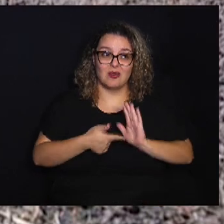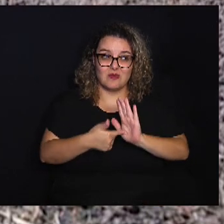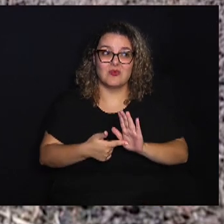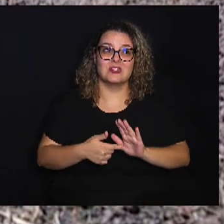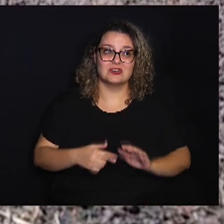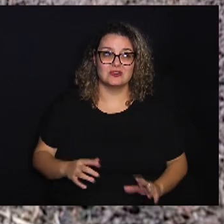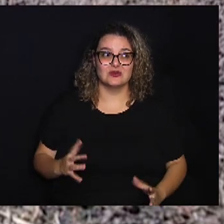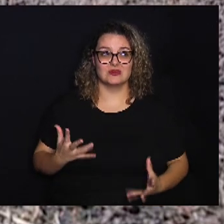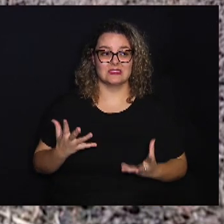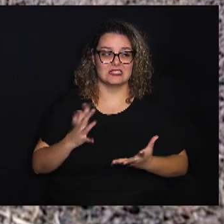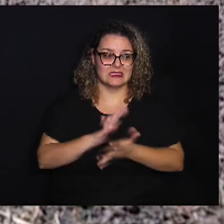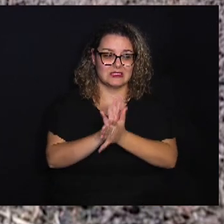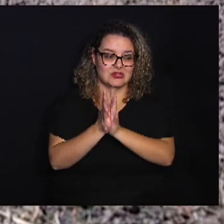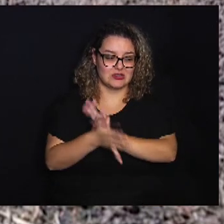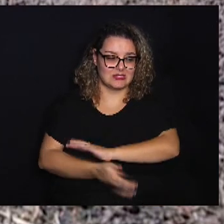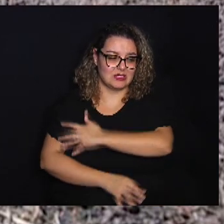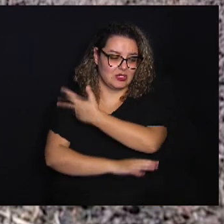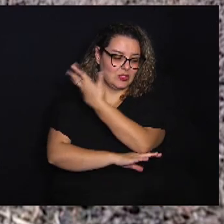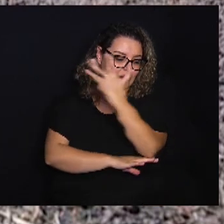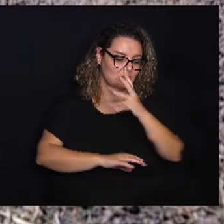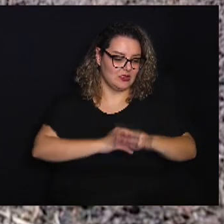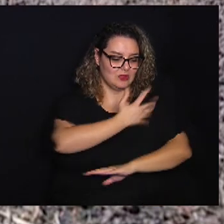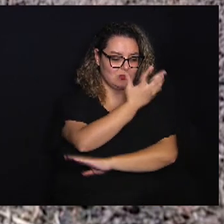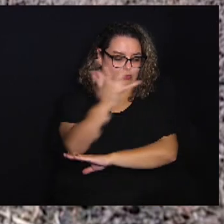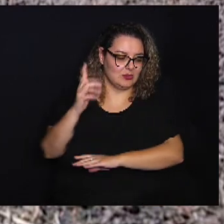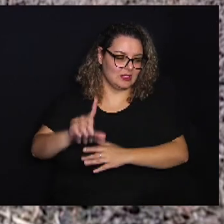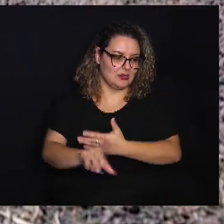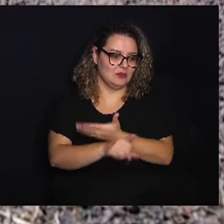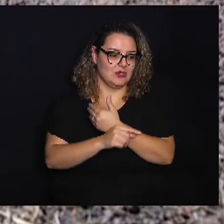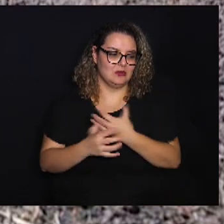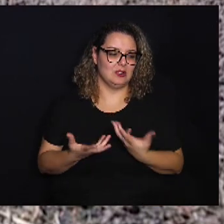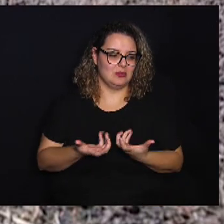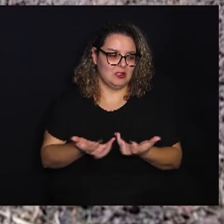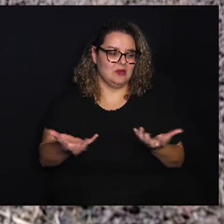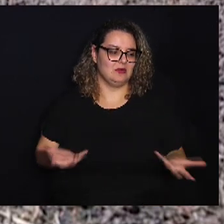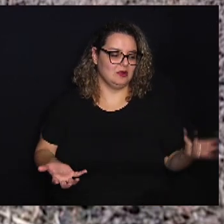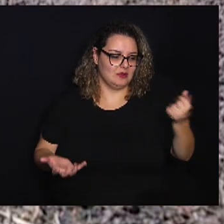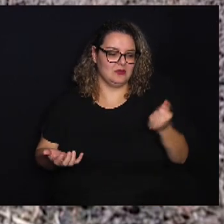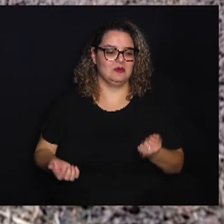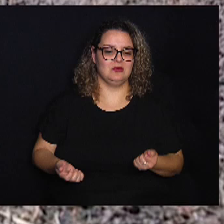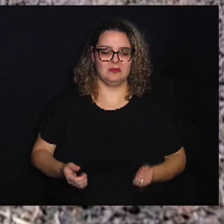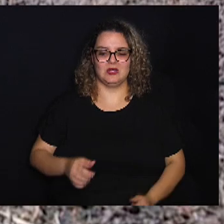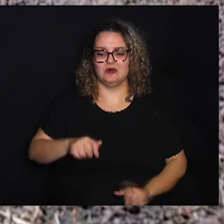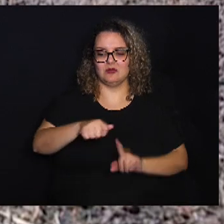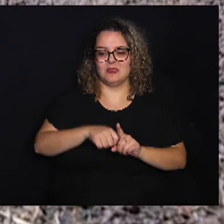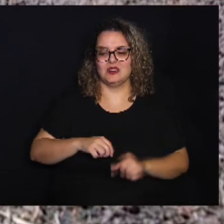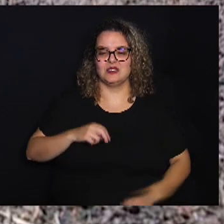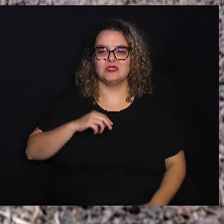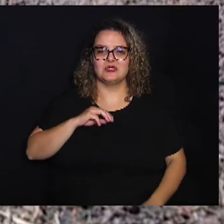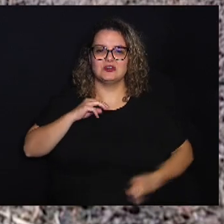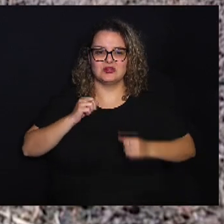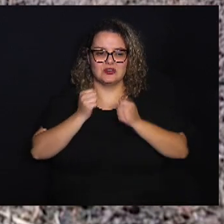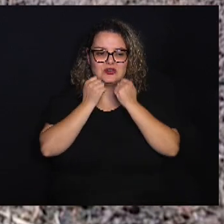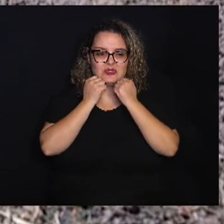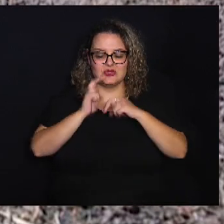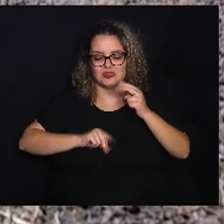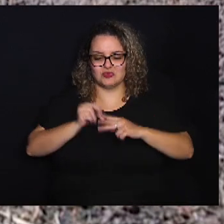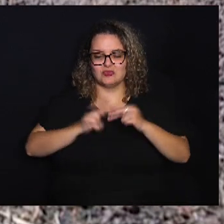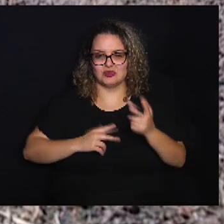com os incêndios no Pantanal. O bioma já registra o maior número de queimadas para um mês de junho desde o começo do monitoramento,